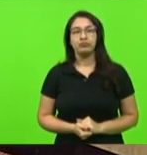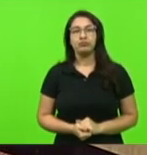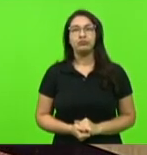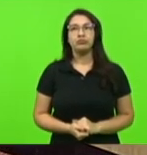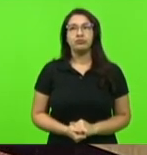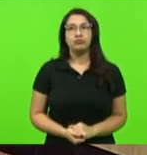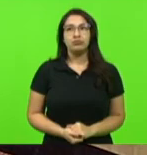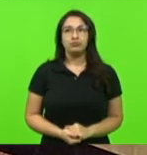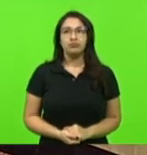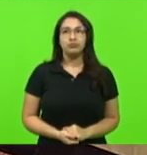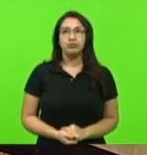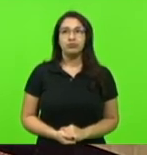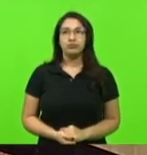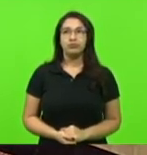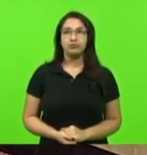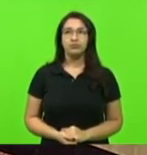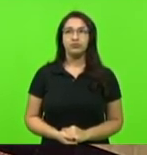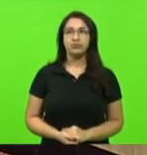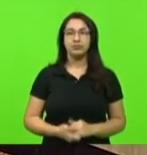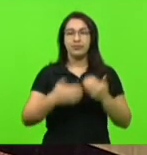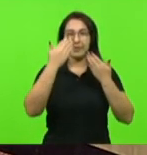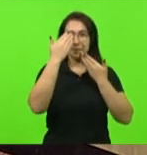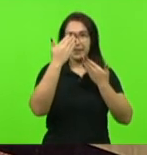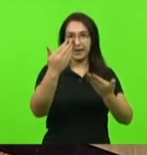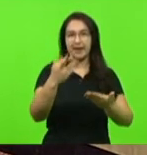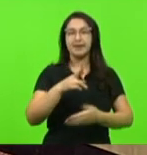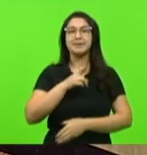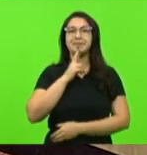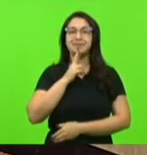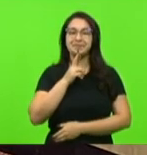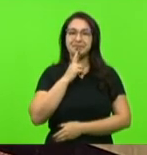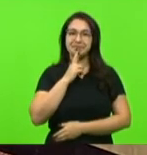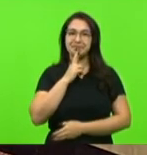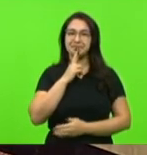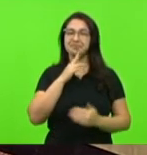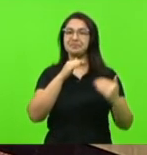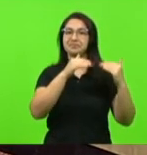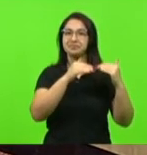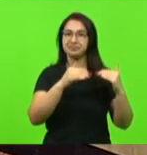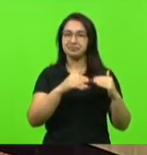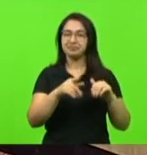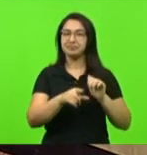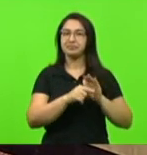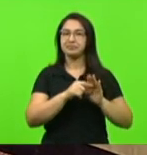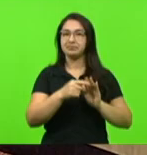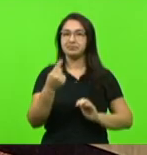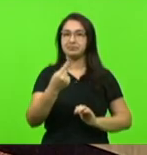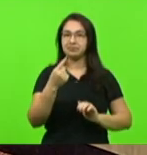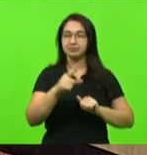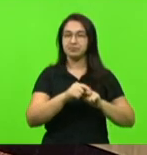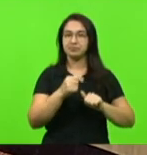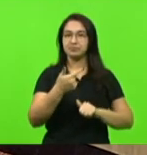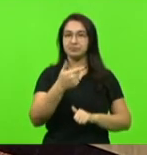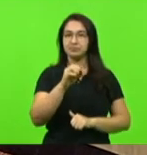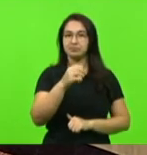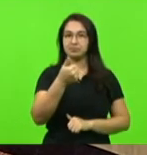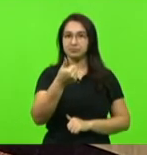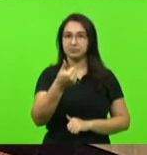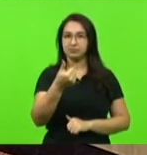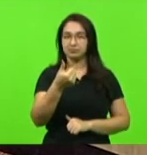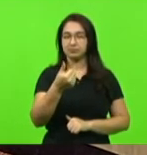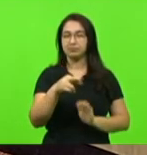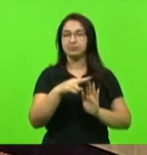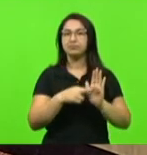Muito obrigado, deputado Rodrigo Minotto. Consonância com o parágrafo primeiro do artigo número 106 do Regimento Interno,